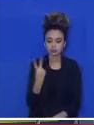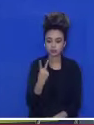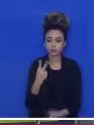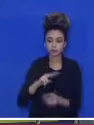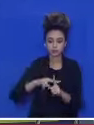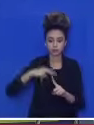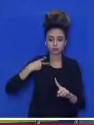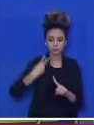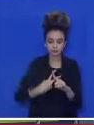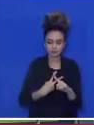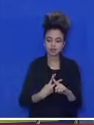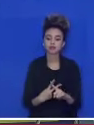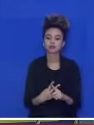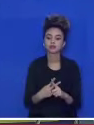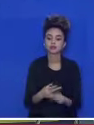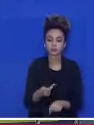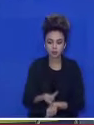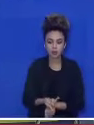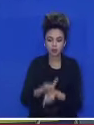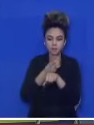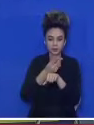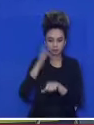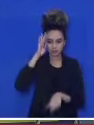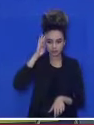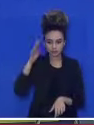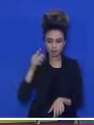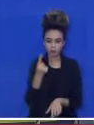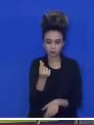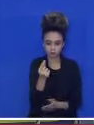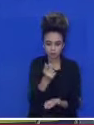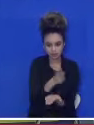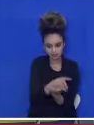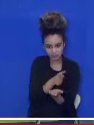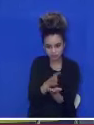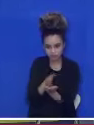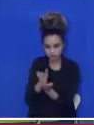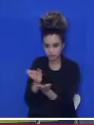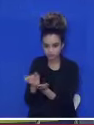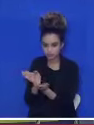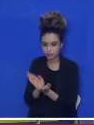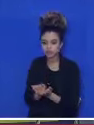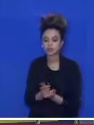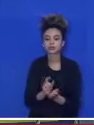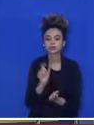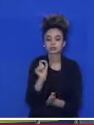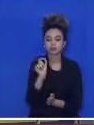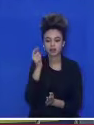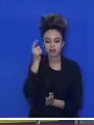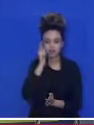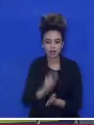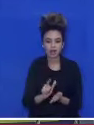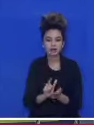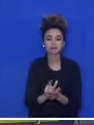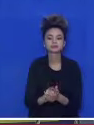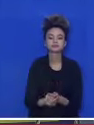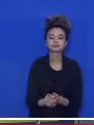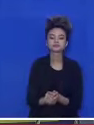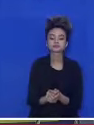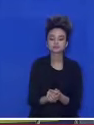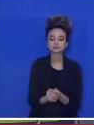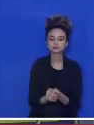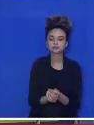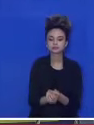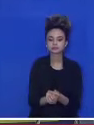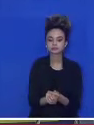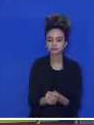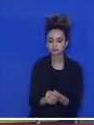Dupla Sena. Hoje, com o prêmio na faixa principal, o valor que será dividido entre os acertadores dos seis números no segundo